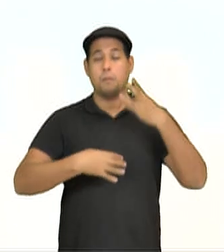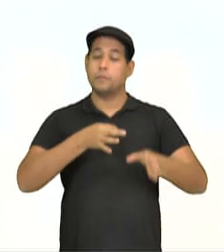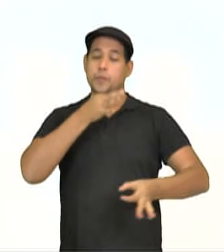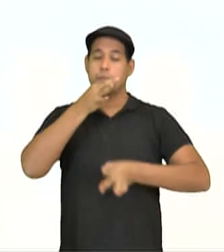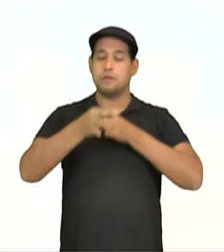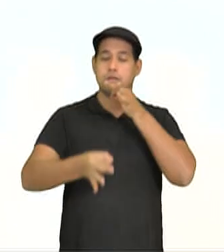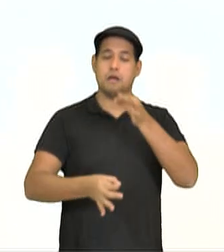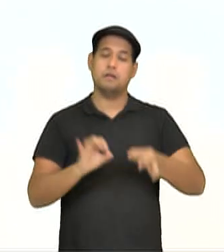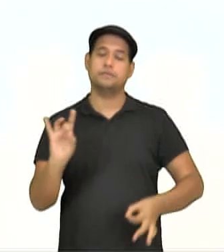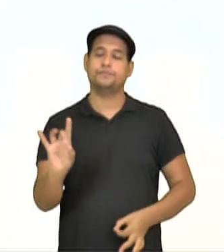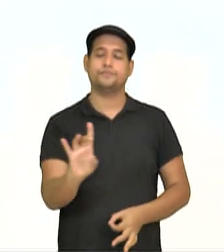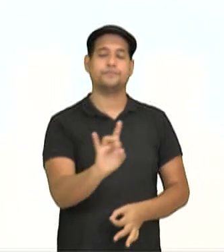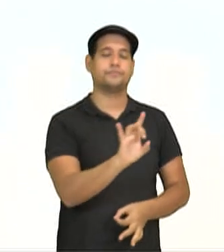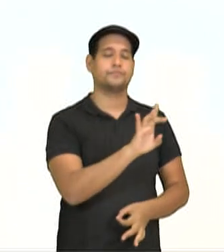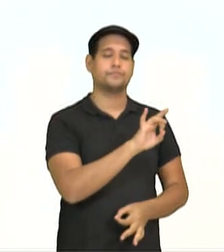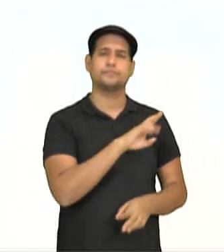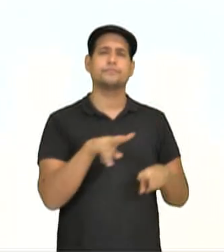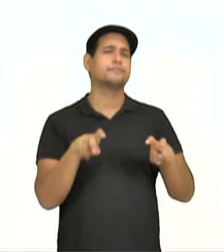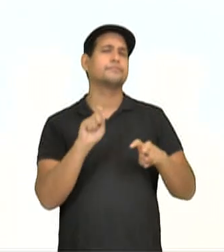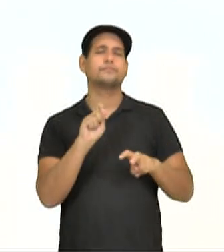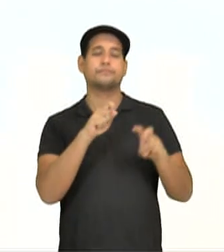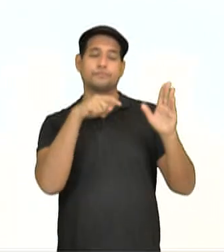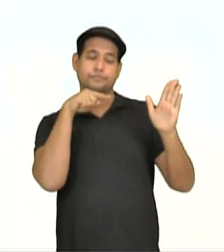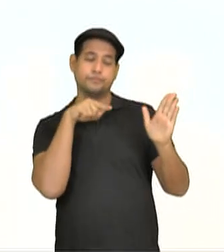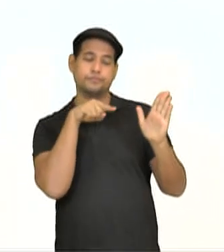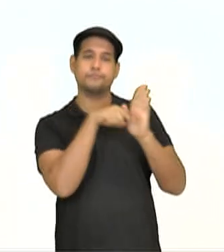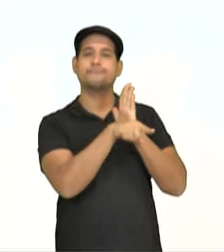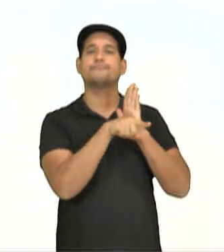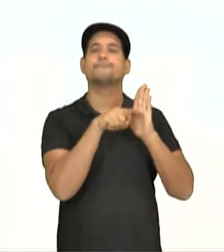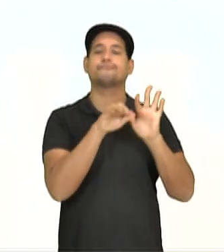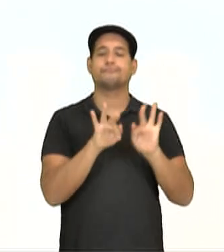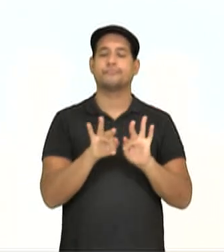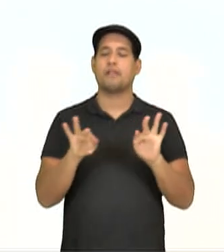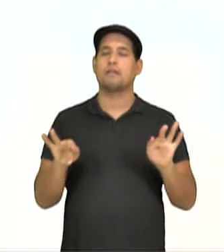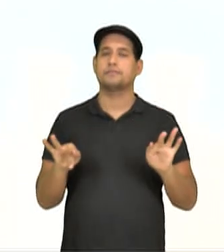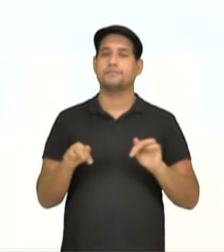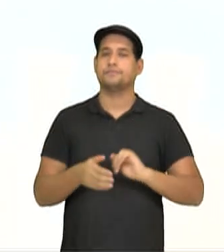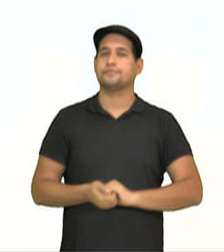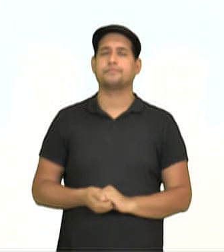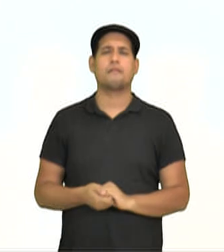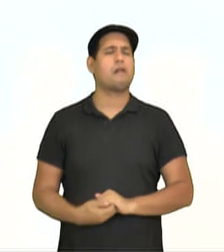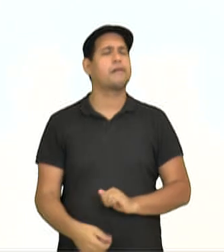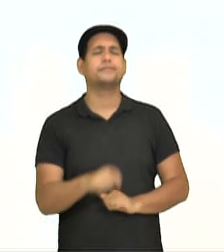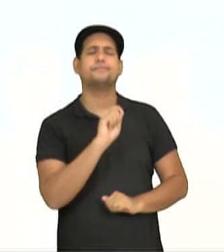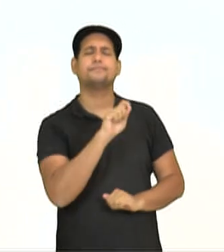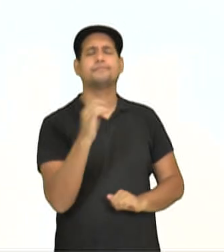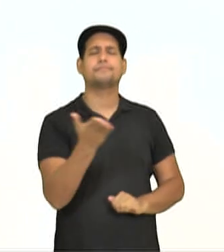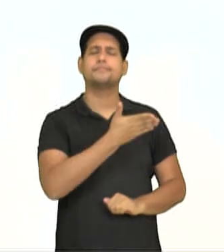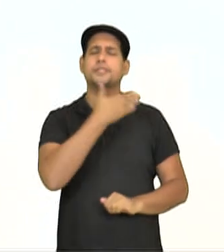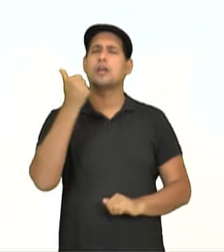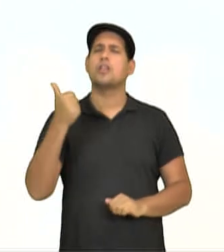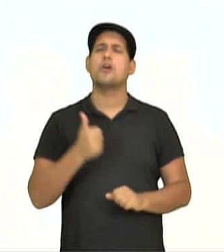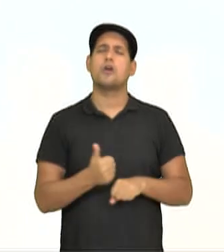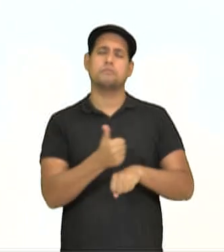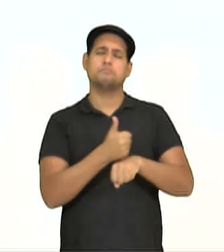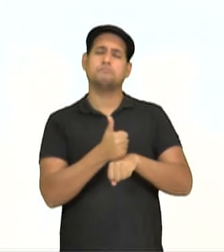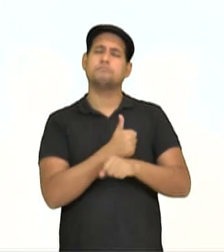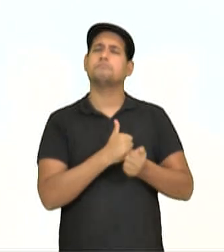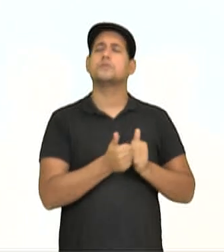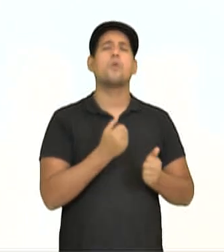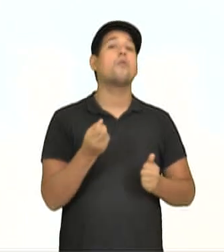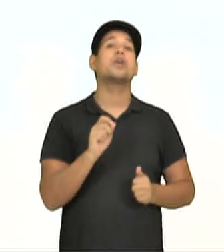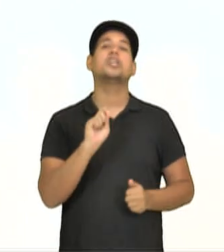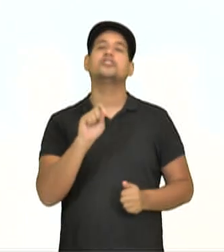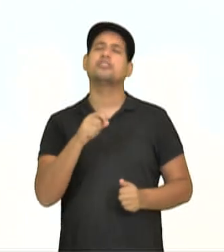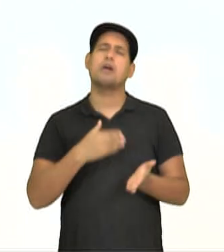de vocês, sobre uma pergunta simples. Quem é o melhor jogador? Ou quem foi o